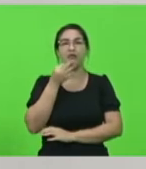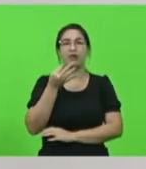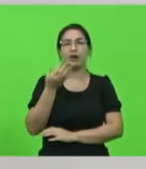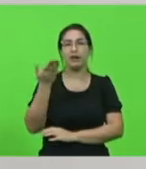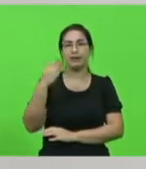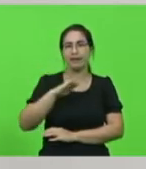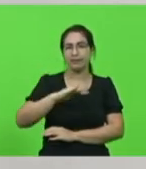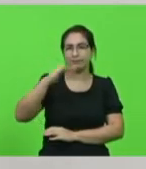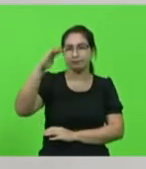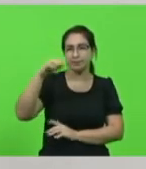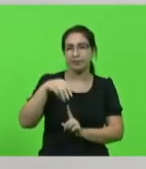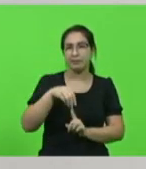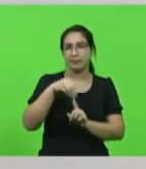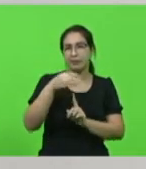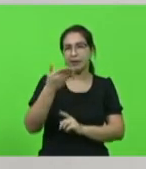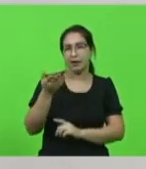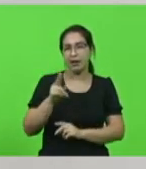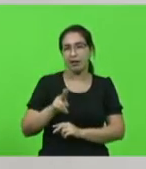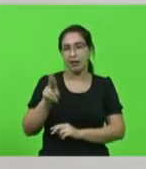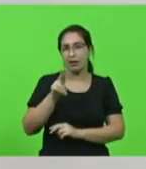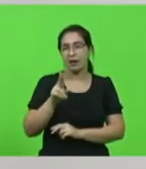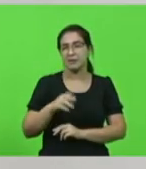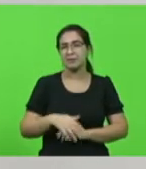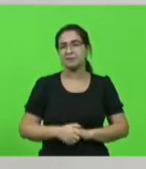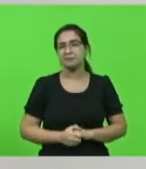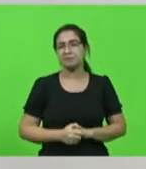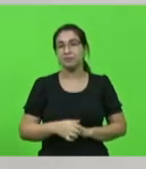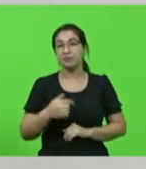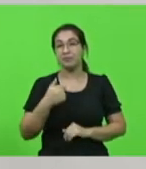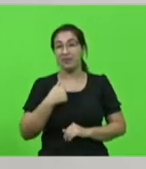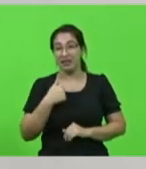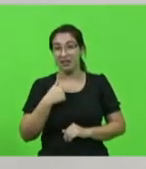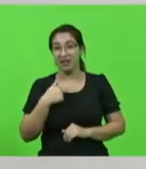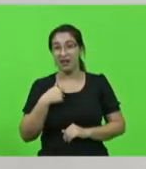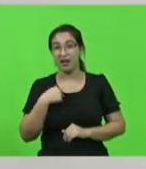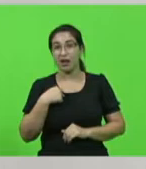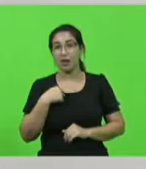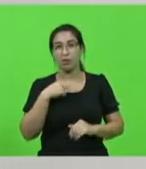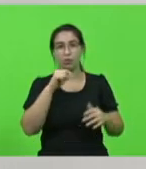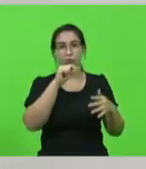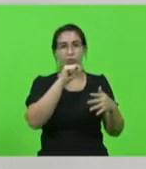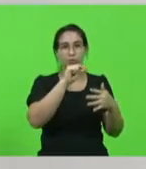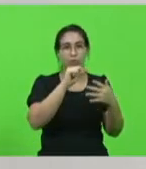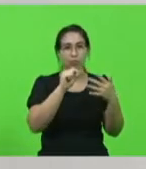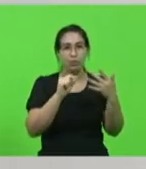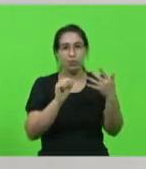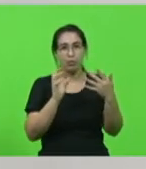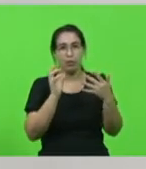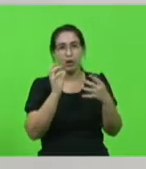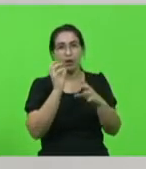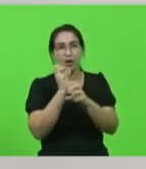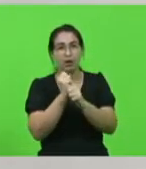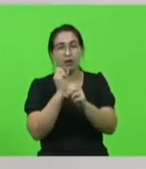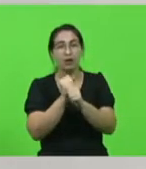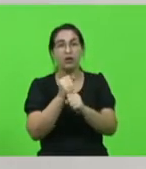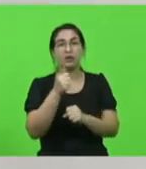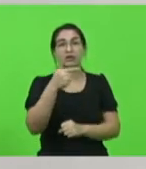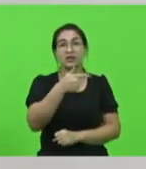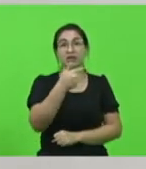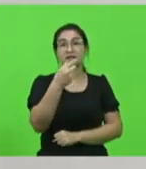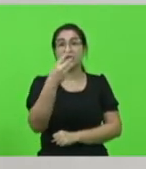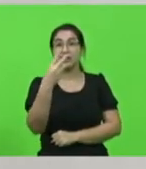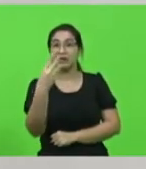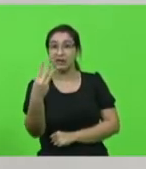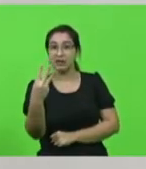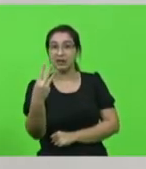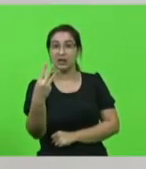coração do Paraná ali. Gente, eu contei 73 máquinas na estrada. 73